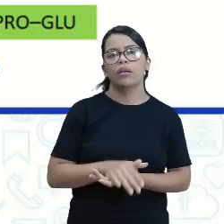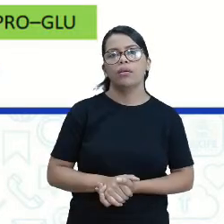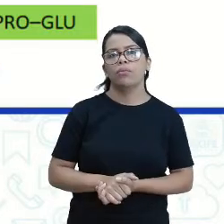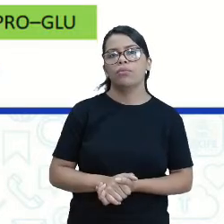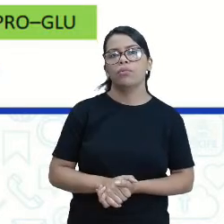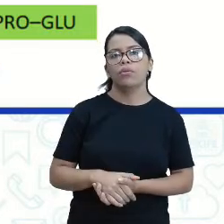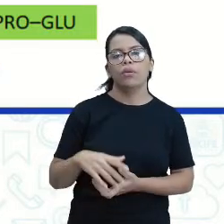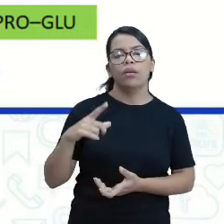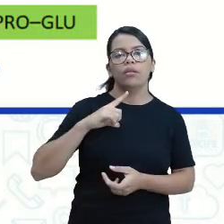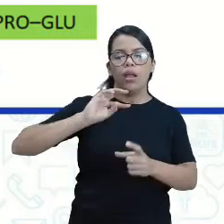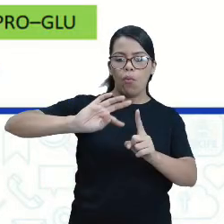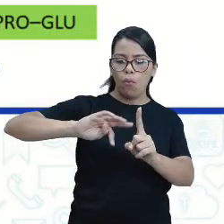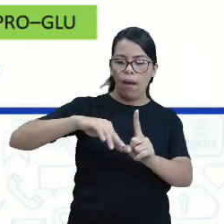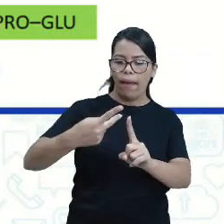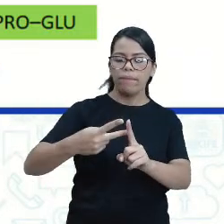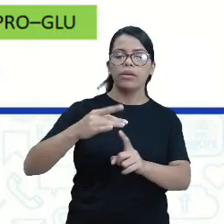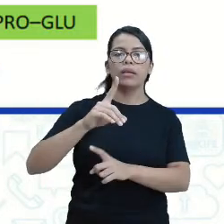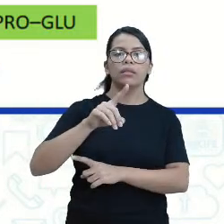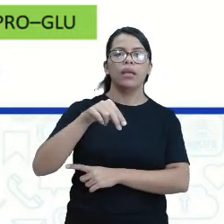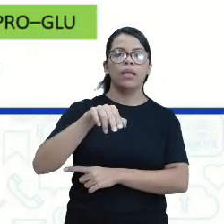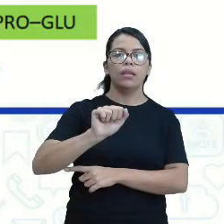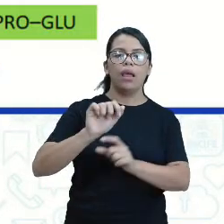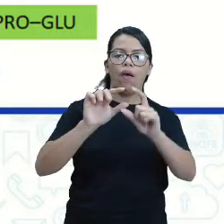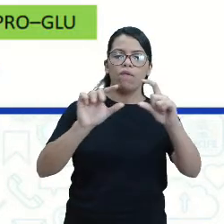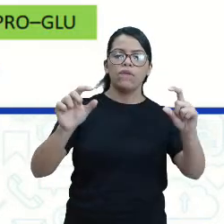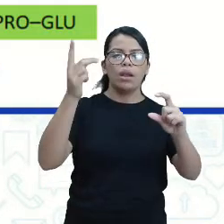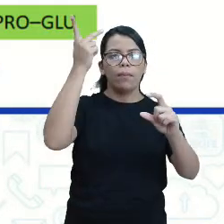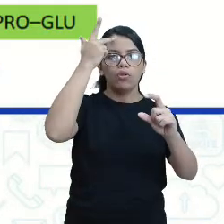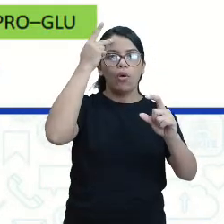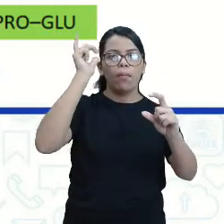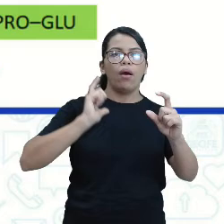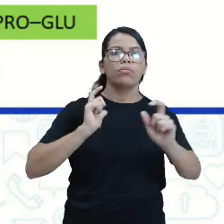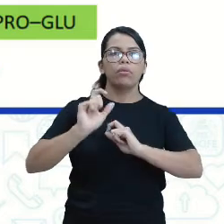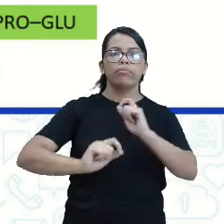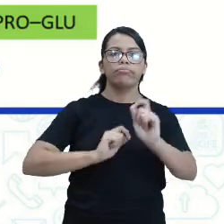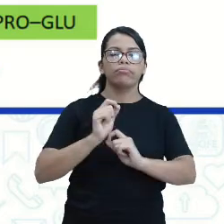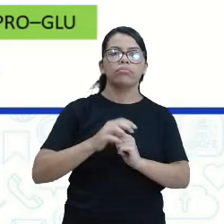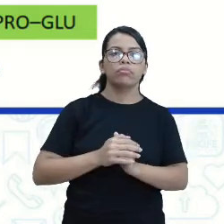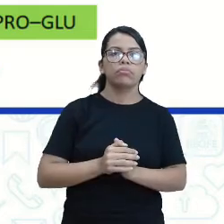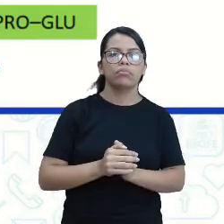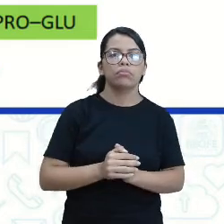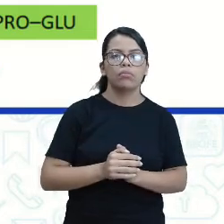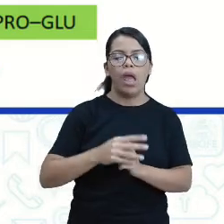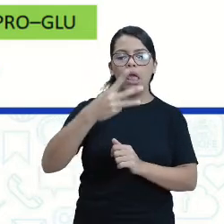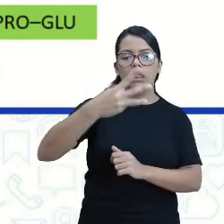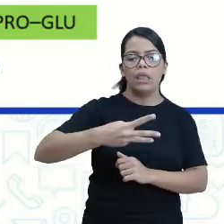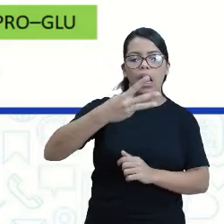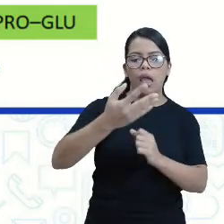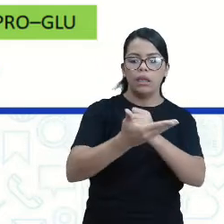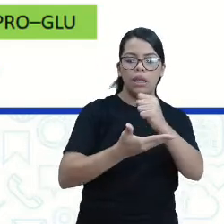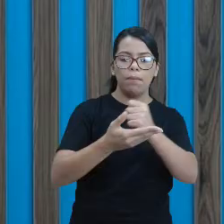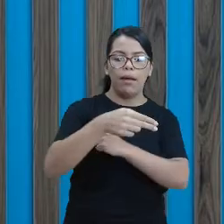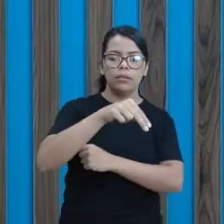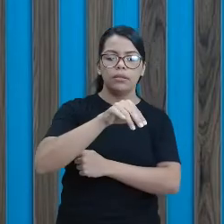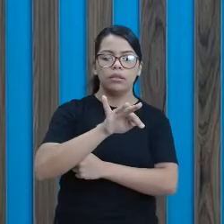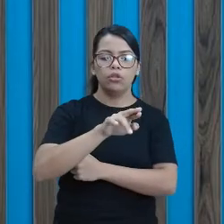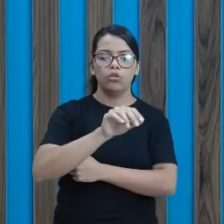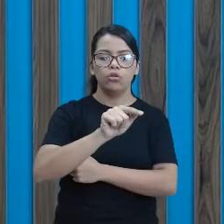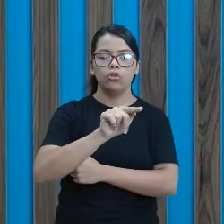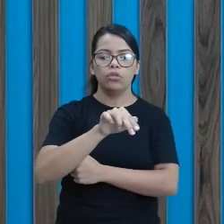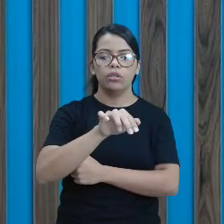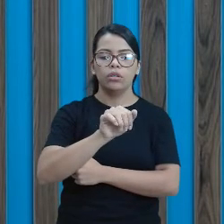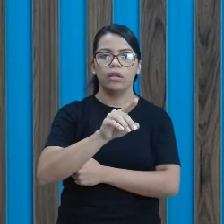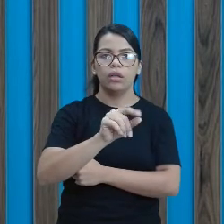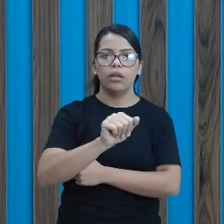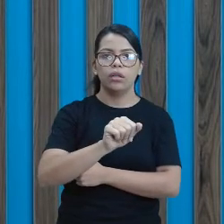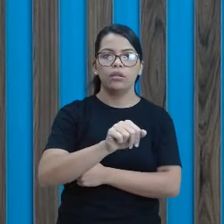uma replicação de DNA, um filamento normal. Então, nós temos aqui, ó, as trincas de bases nitrogenadas, né, o